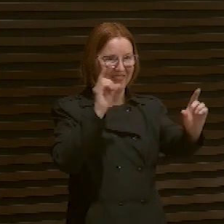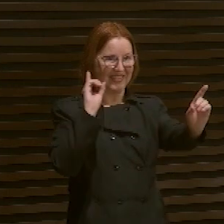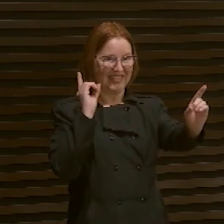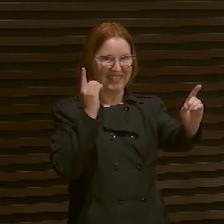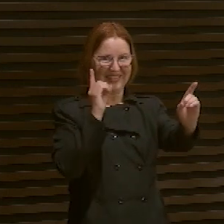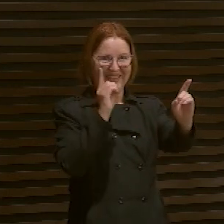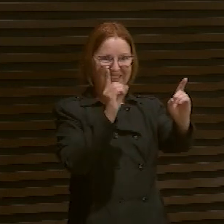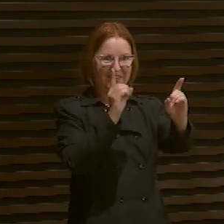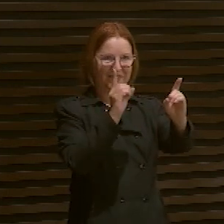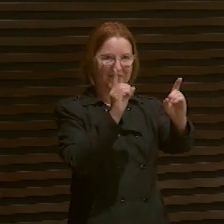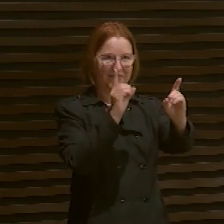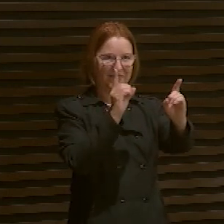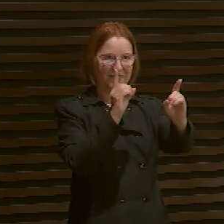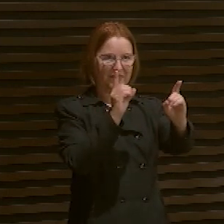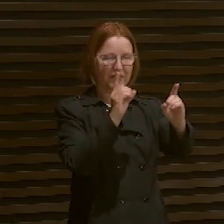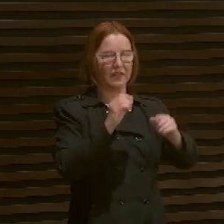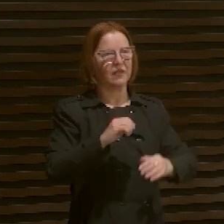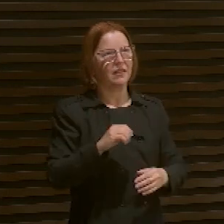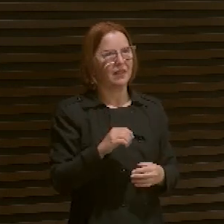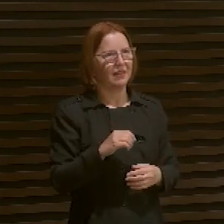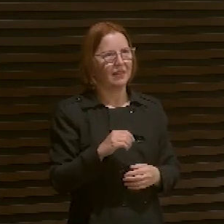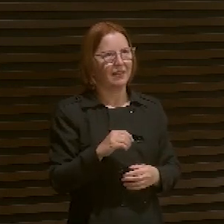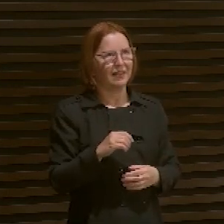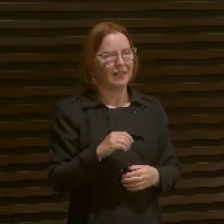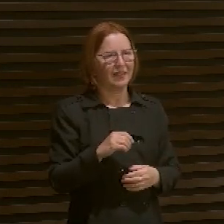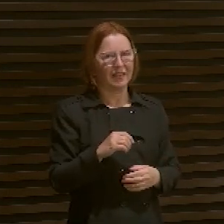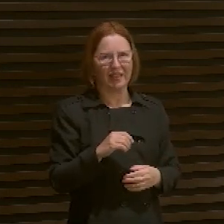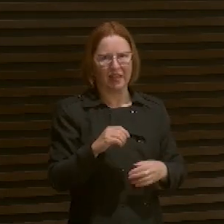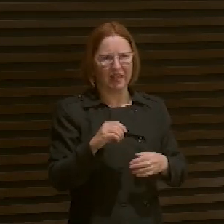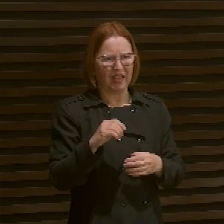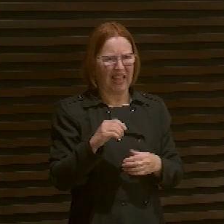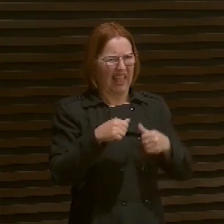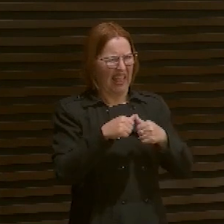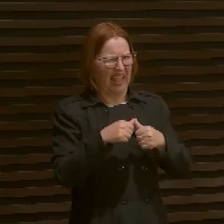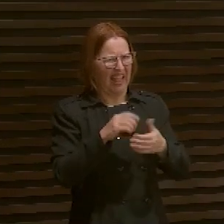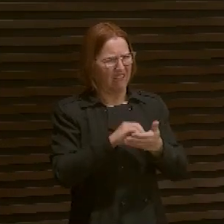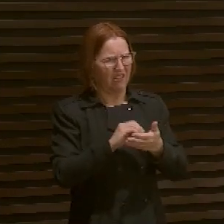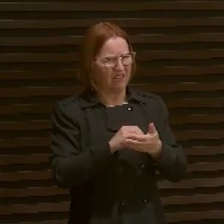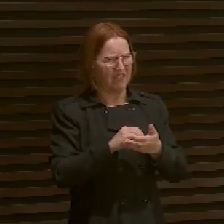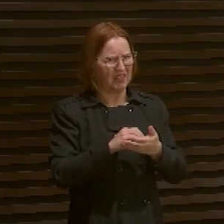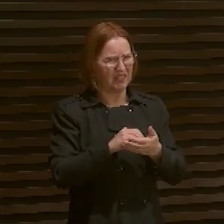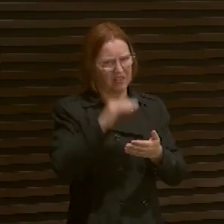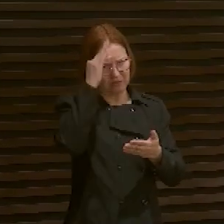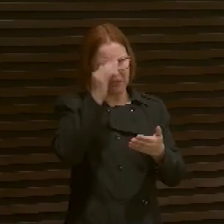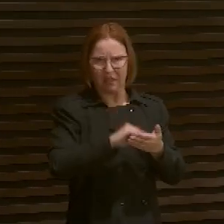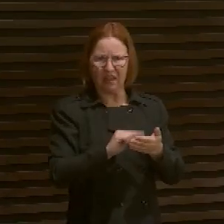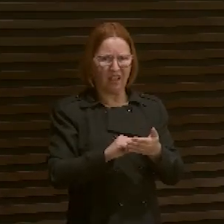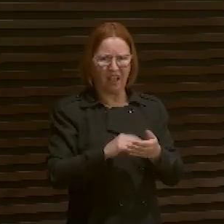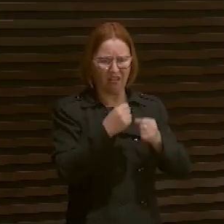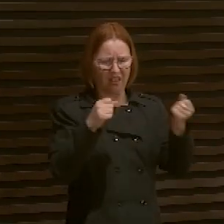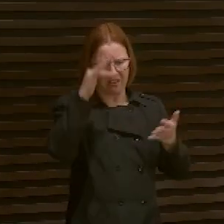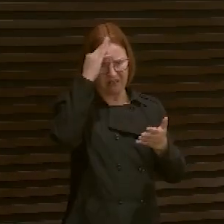Jesus. A gente pode falar que isso aqui é um ato de incredulidade. Foi nada, irmãos, foi um grande ato de fé. Pois qual